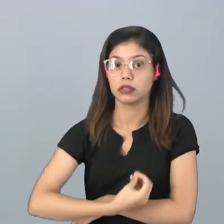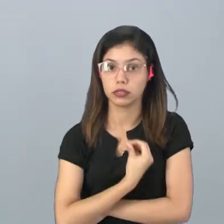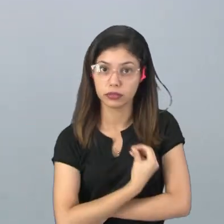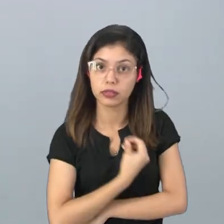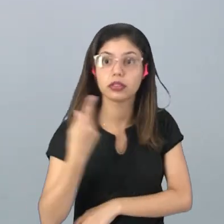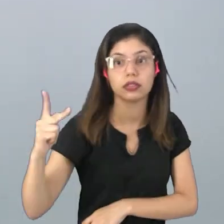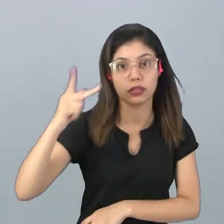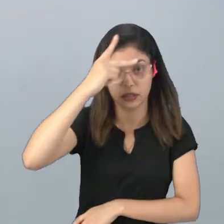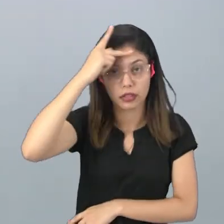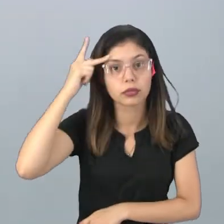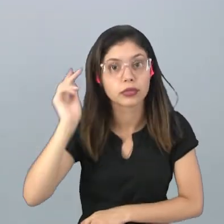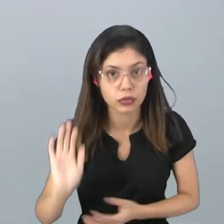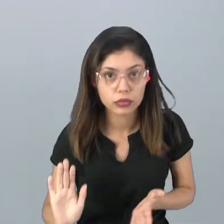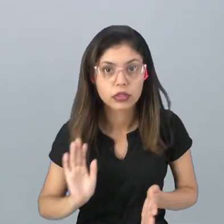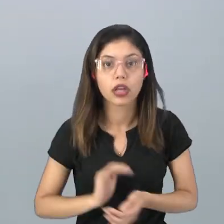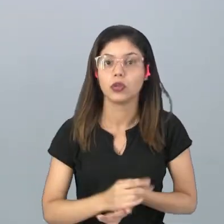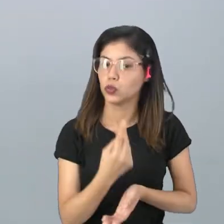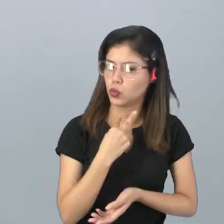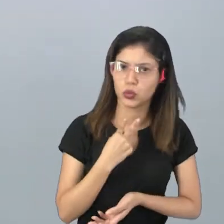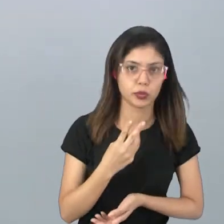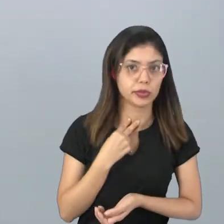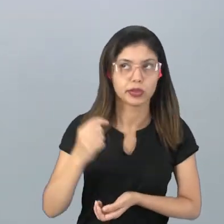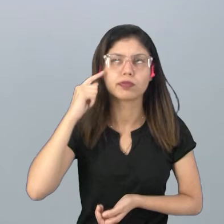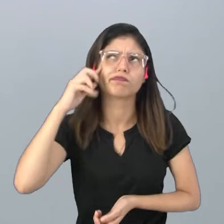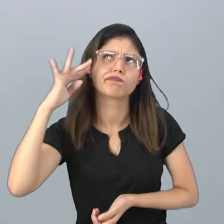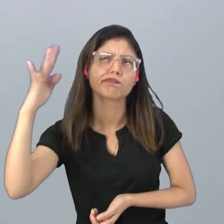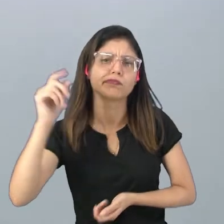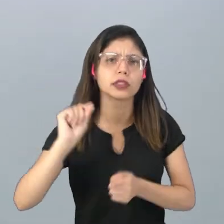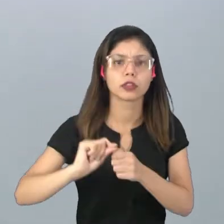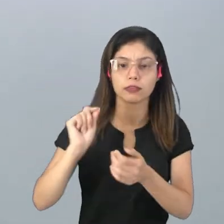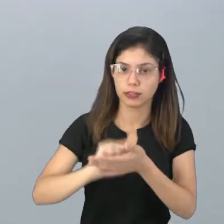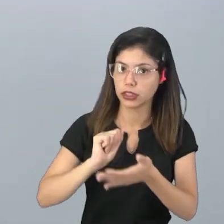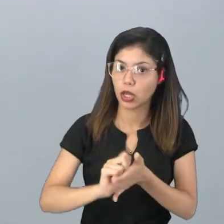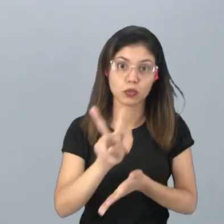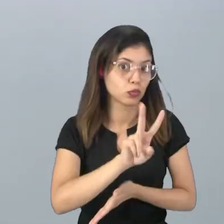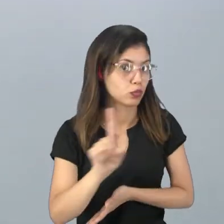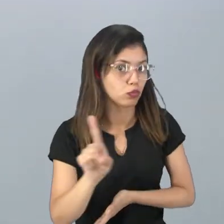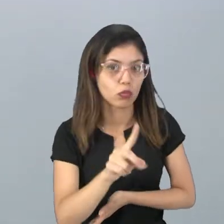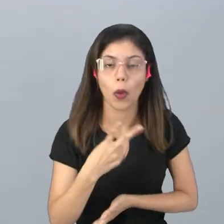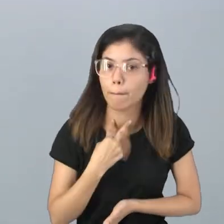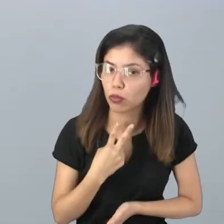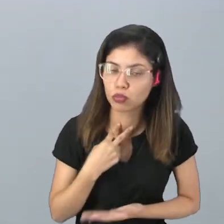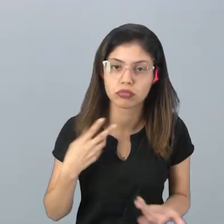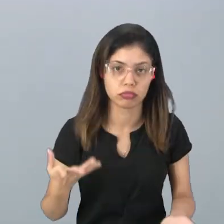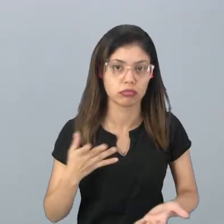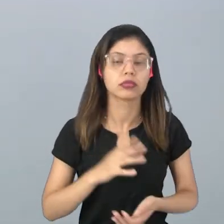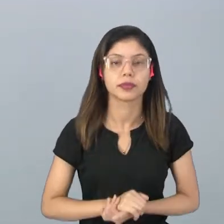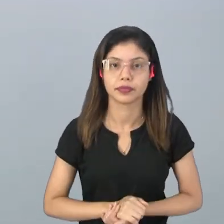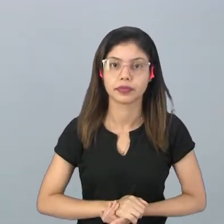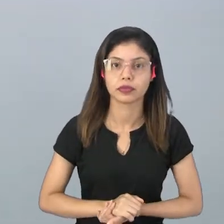realmente aconteceram, fatos que realmente aconteceram. Não fatos da minha imaginação, criar da minha